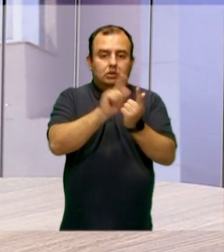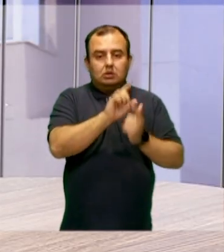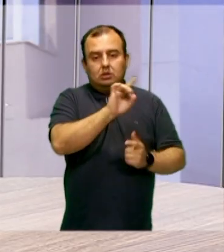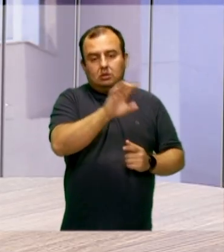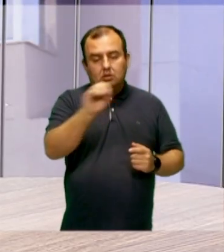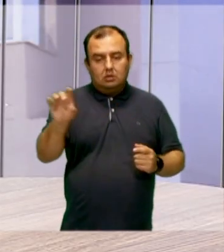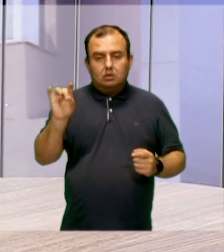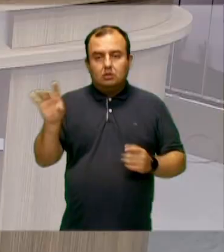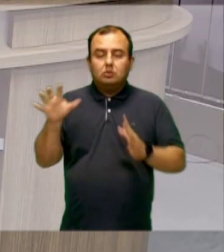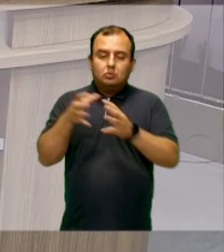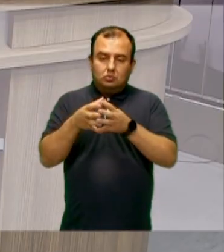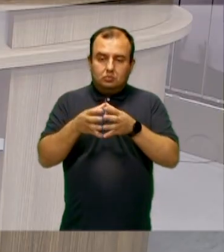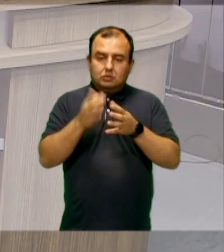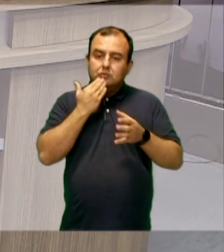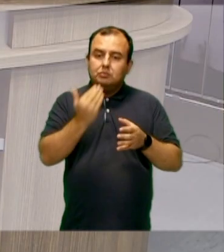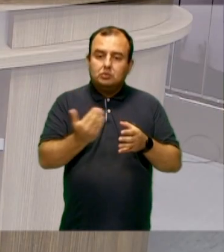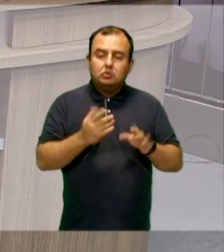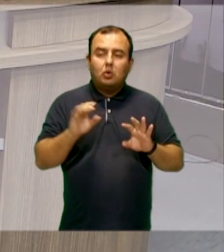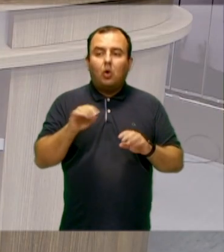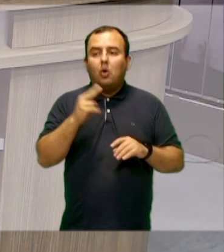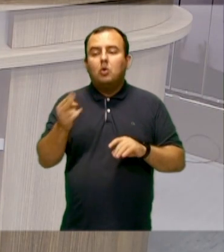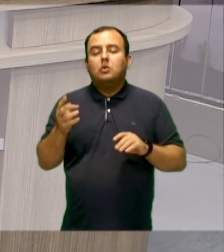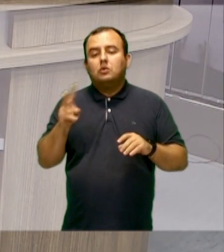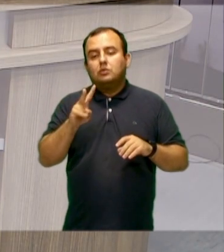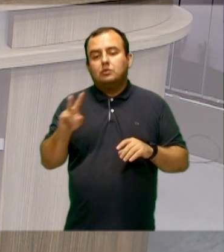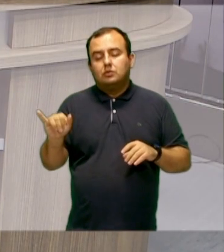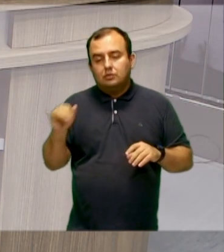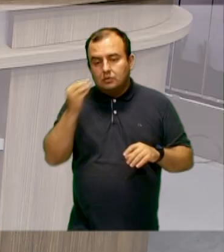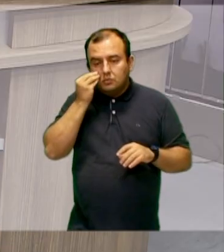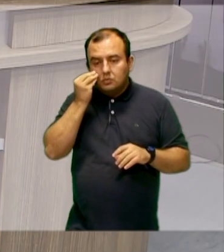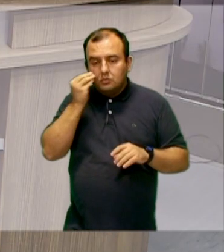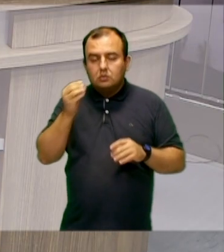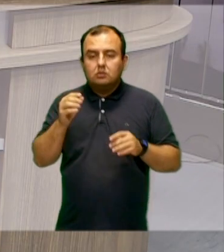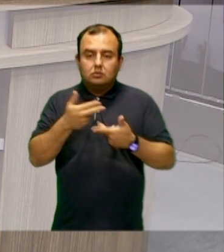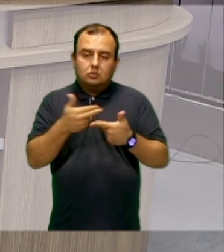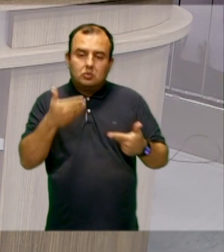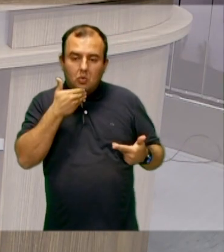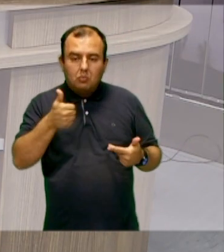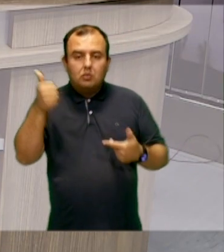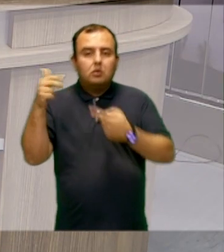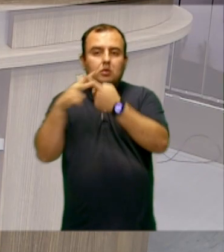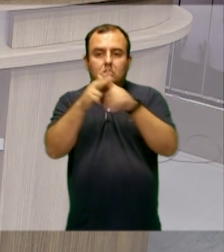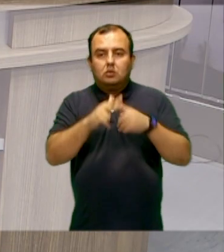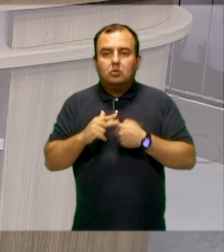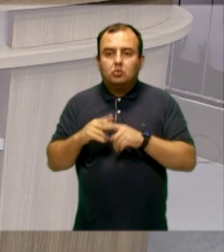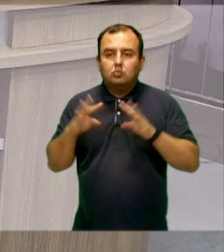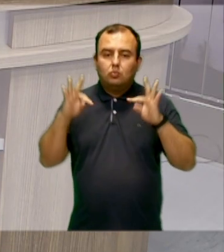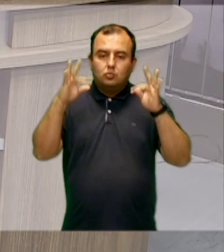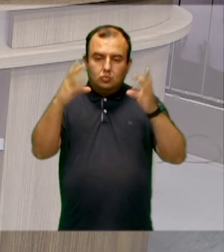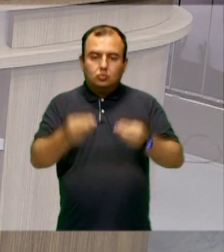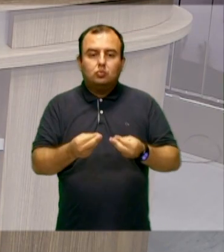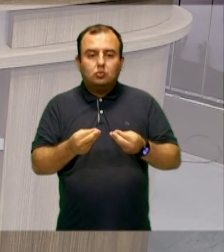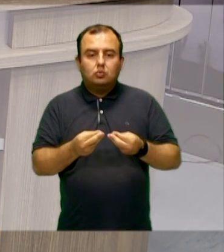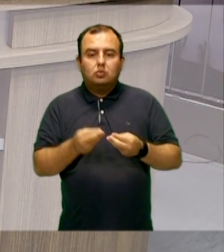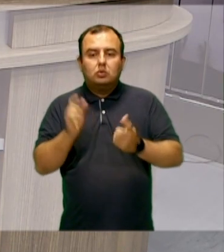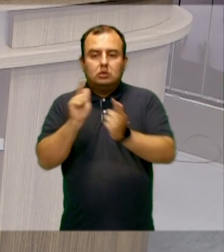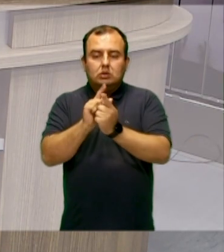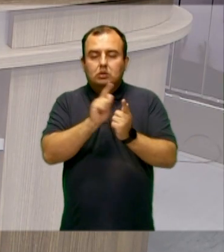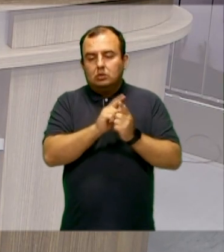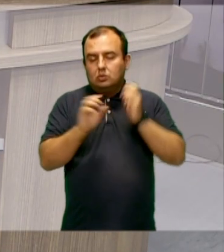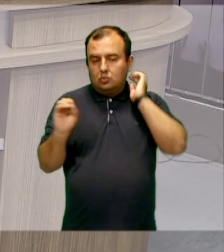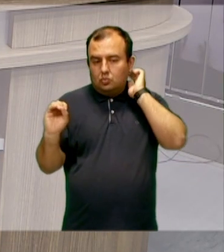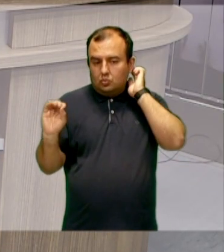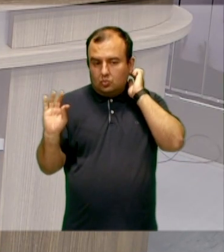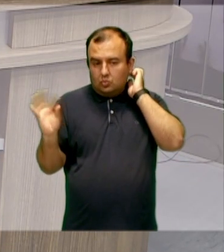que veio pedir, ou vamos tentar de alguma forma fazer algo melhor, tentar reformar. Para o todo, atendendo